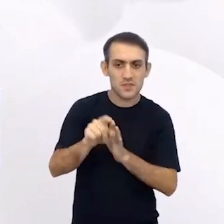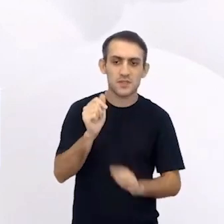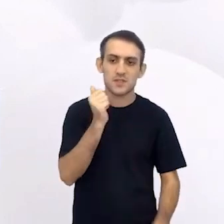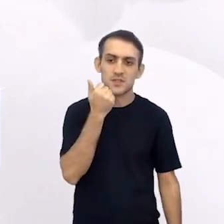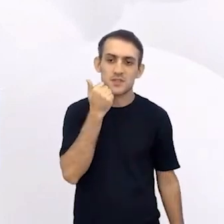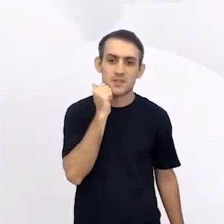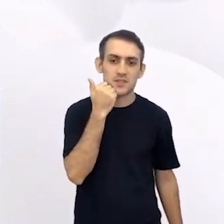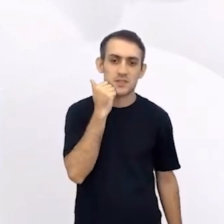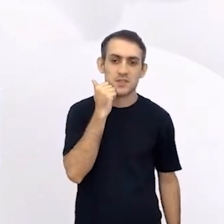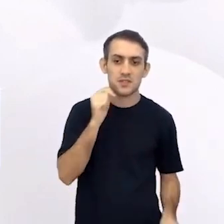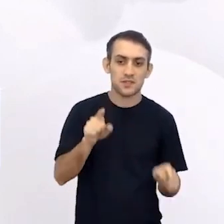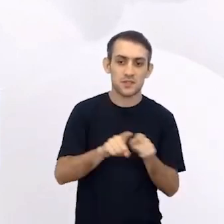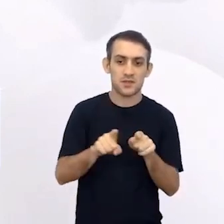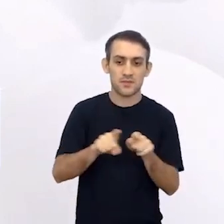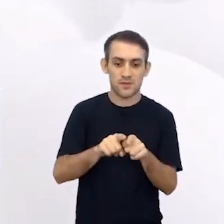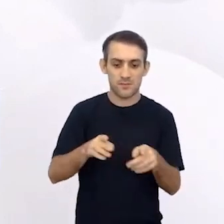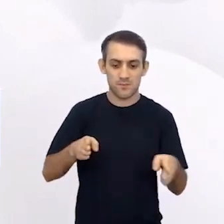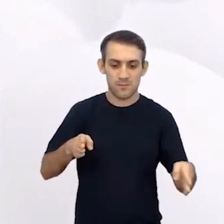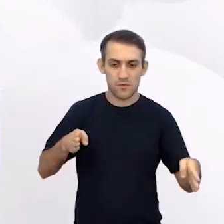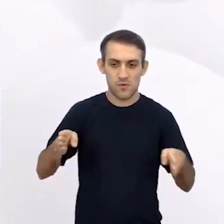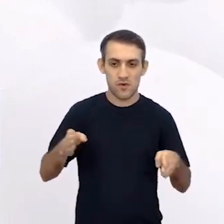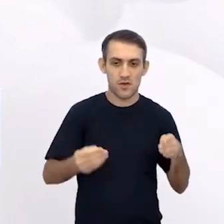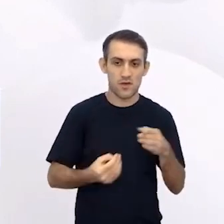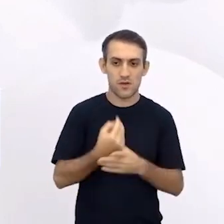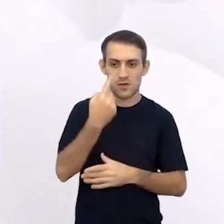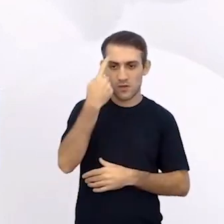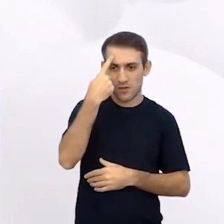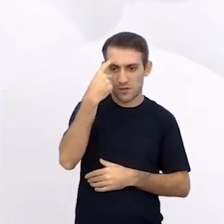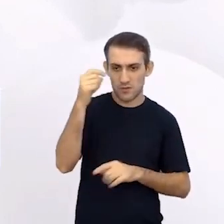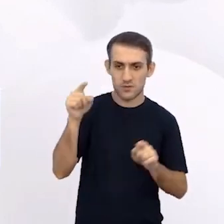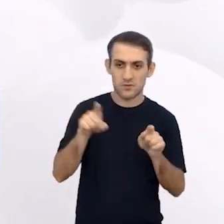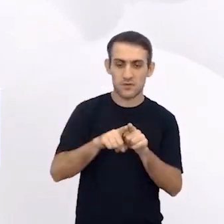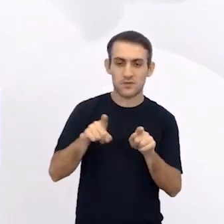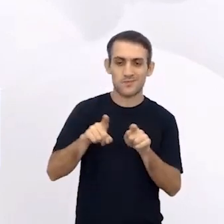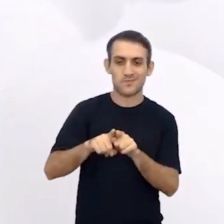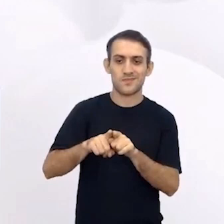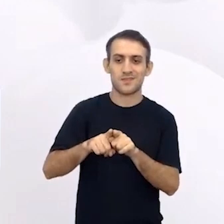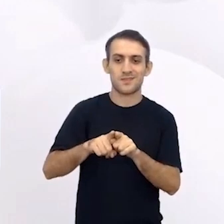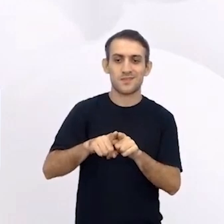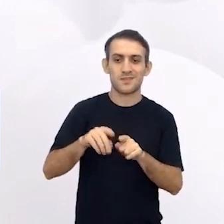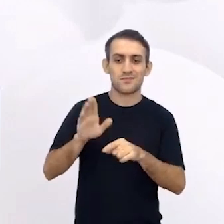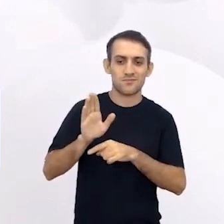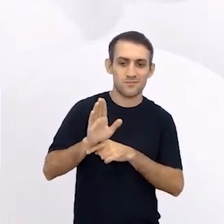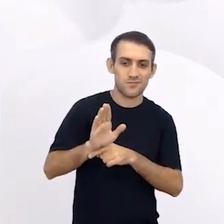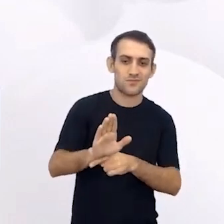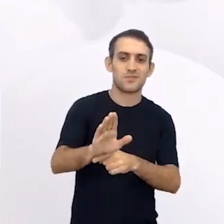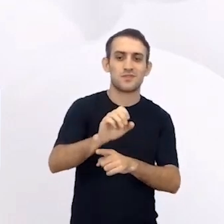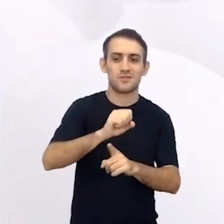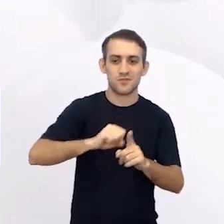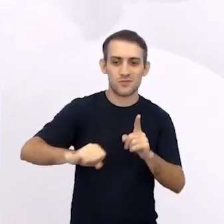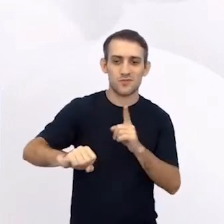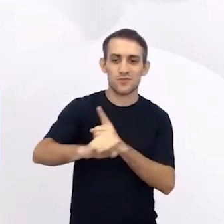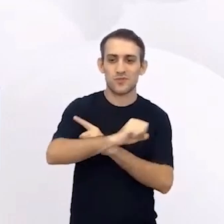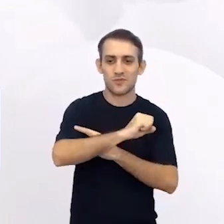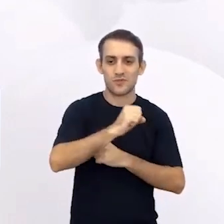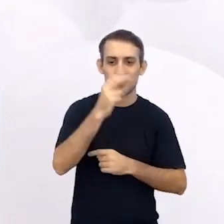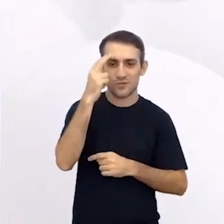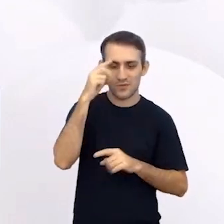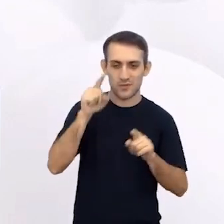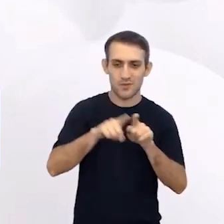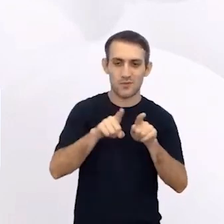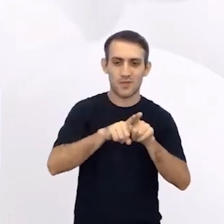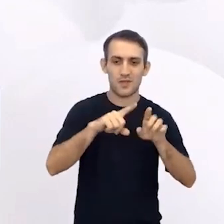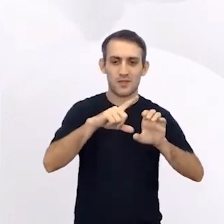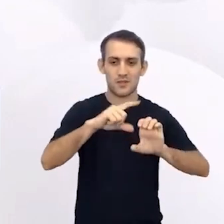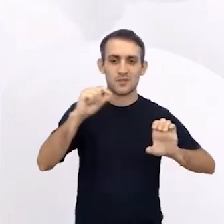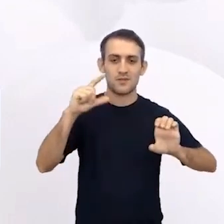científica, processos criativos, intervenção e mediação cultural e empreendedorismo. E pode